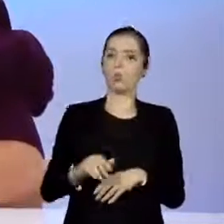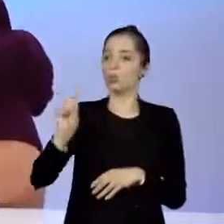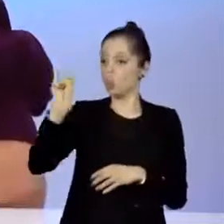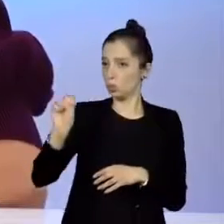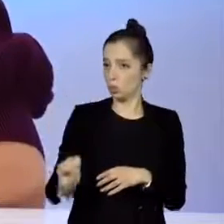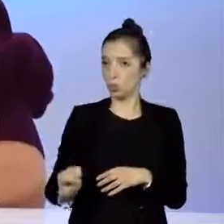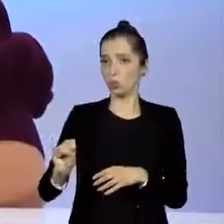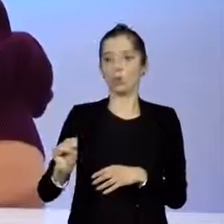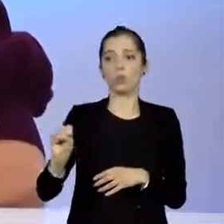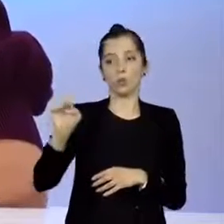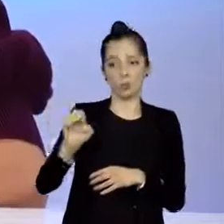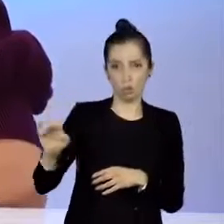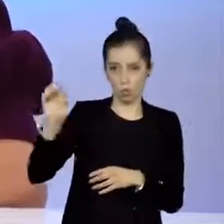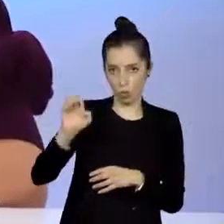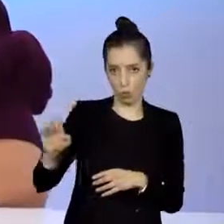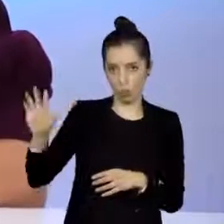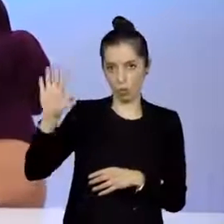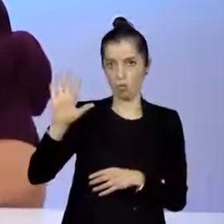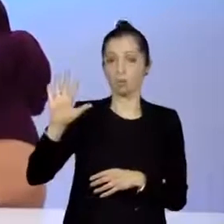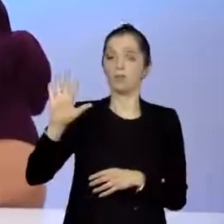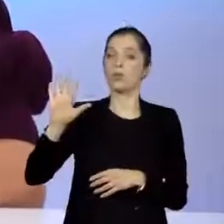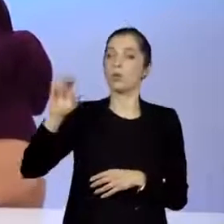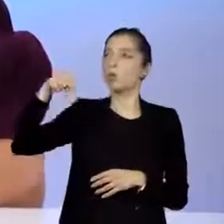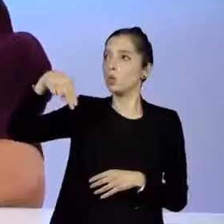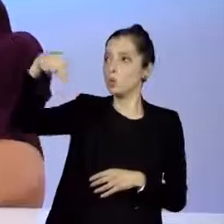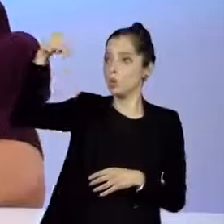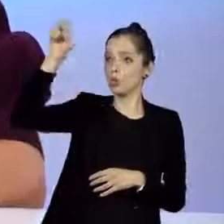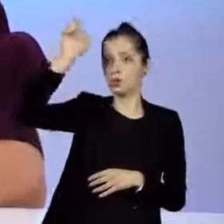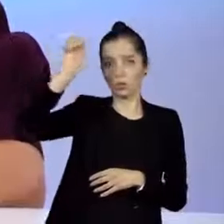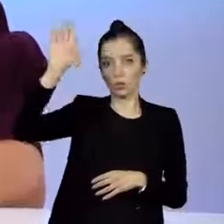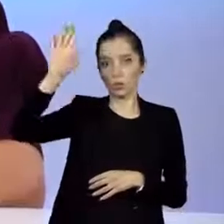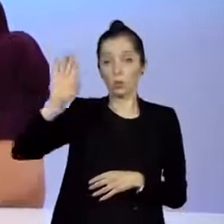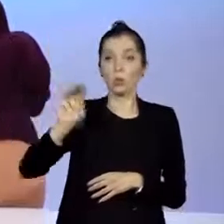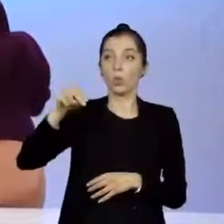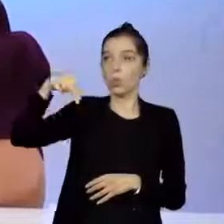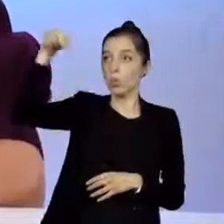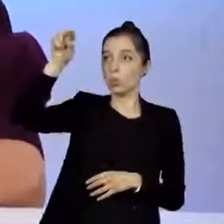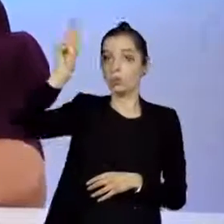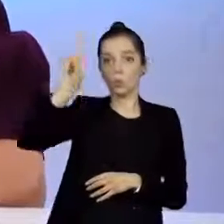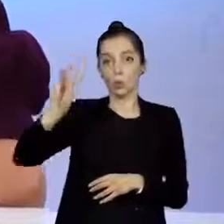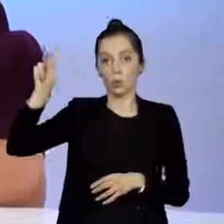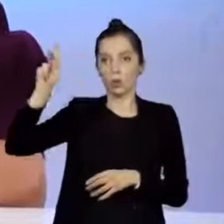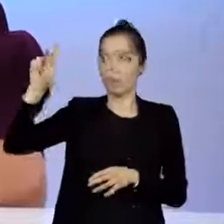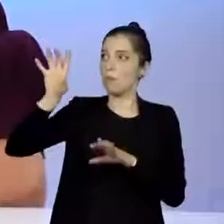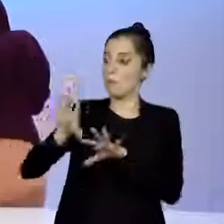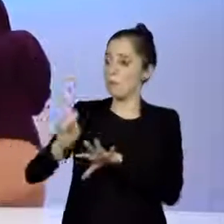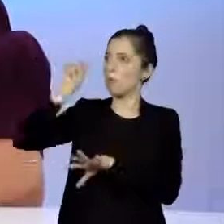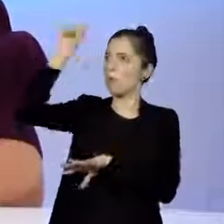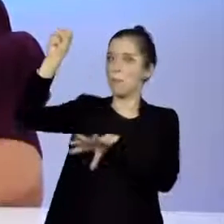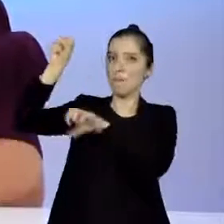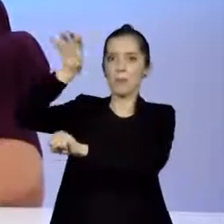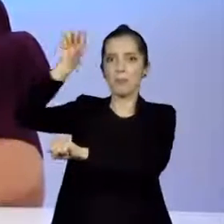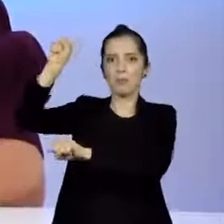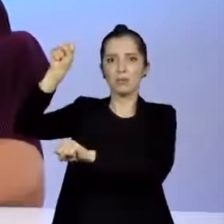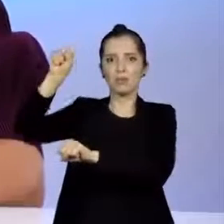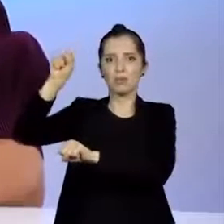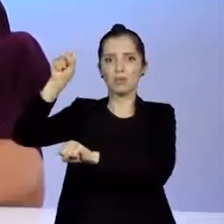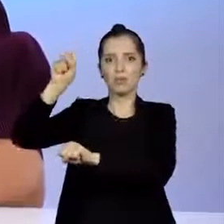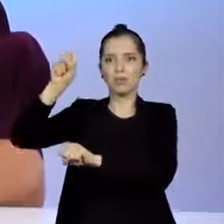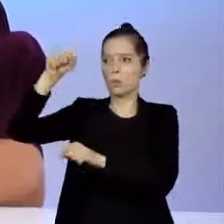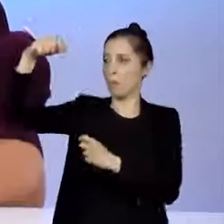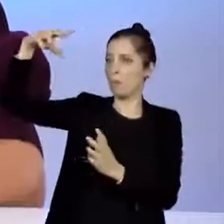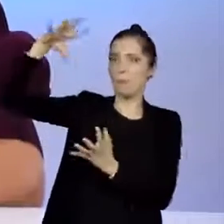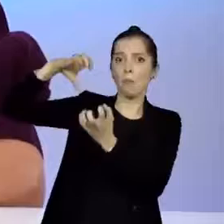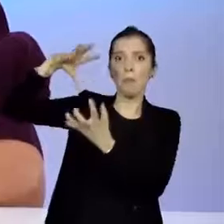chegar onde? A senhora acha que podemos ver de novo essas cenas de violência durante muitos anos? E